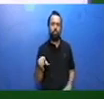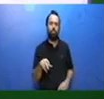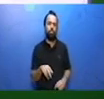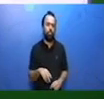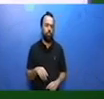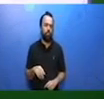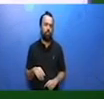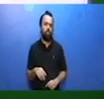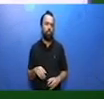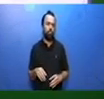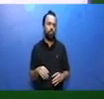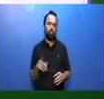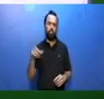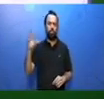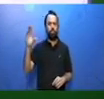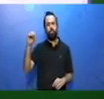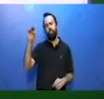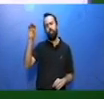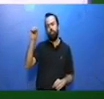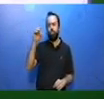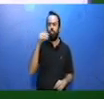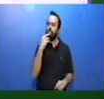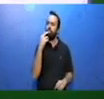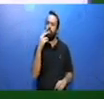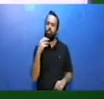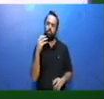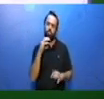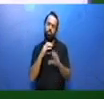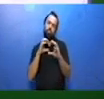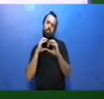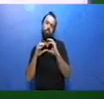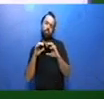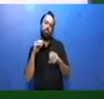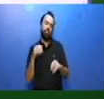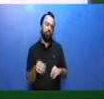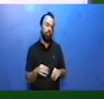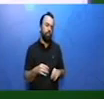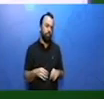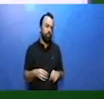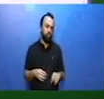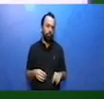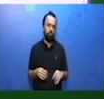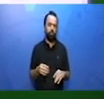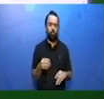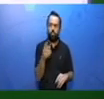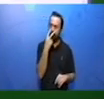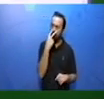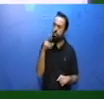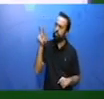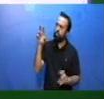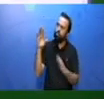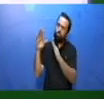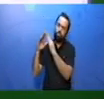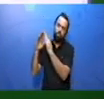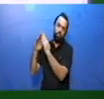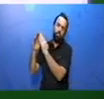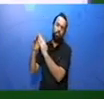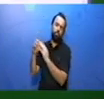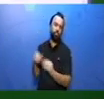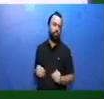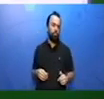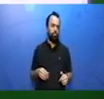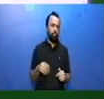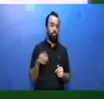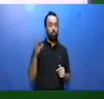os mesmos pássaros cantando em seus galhos. Diante da casa parei um pouco para ver melhor. Lá